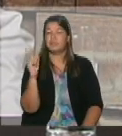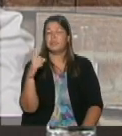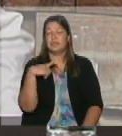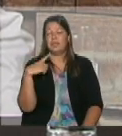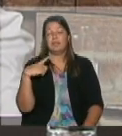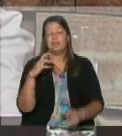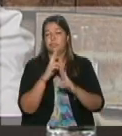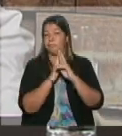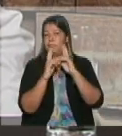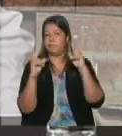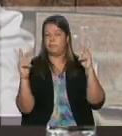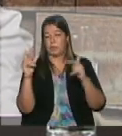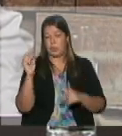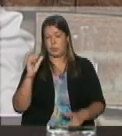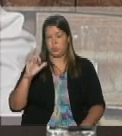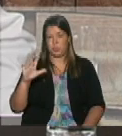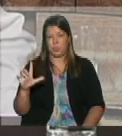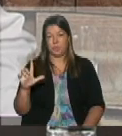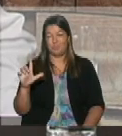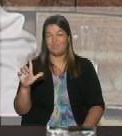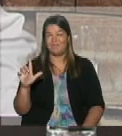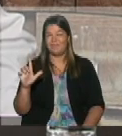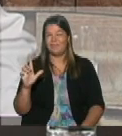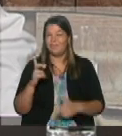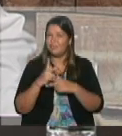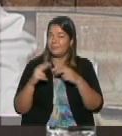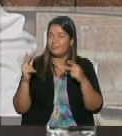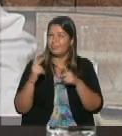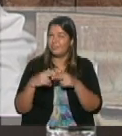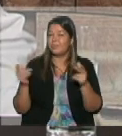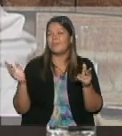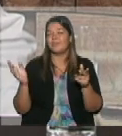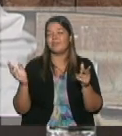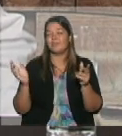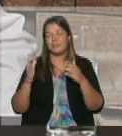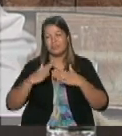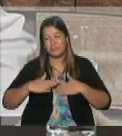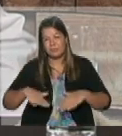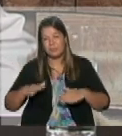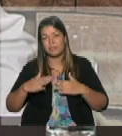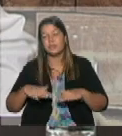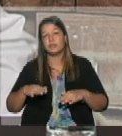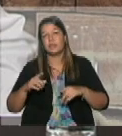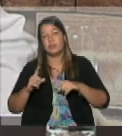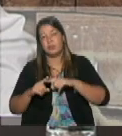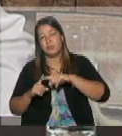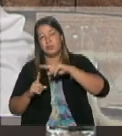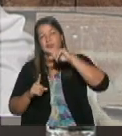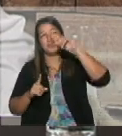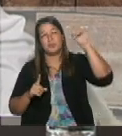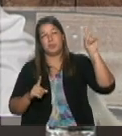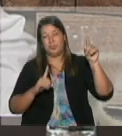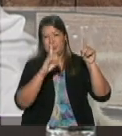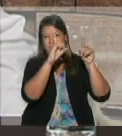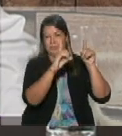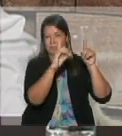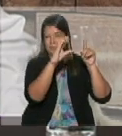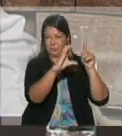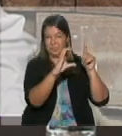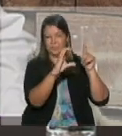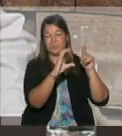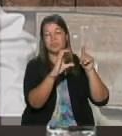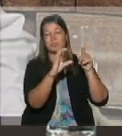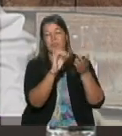um contraste, que o sul era aquela coisa conservadora, e depois eu fui para Washington e Nova